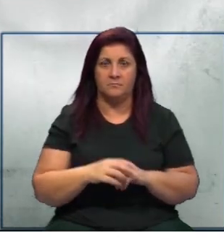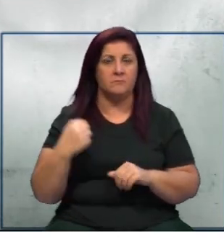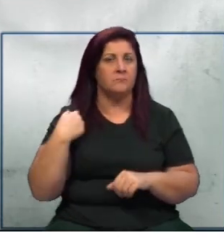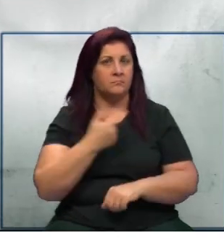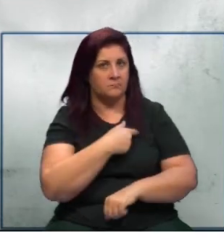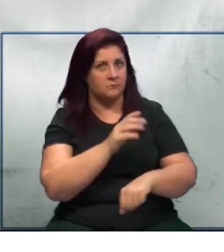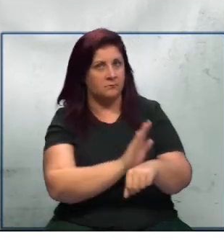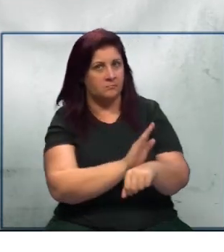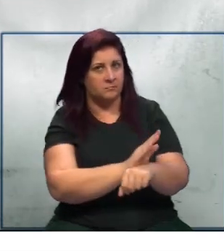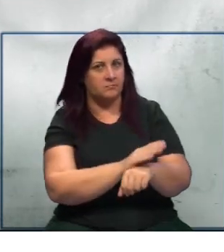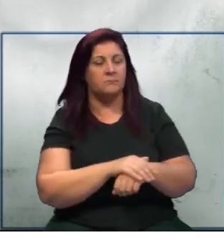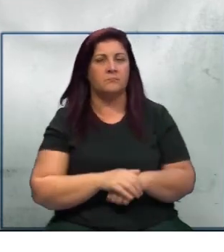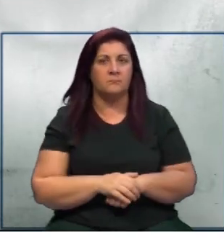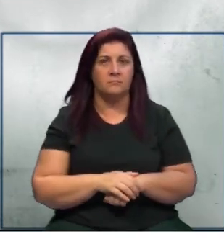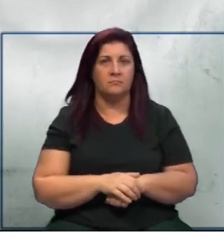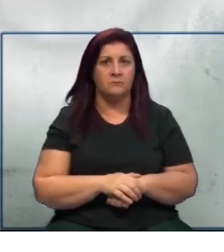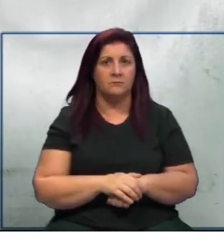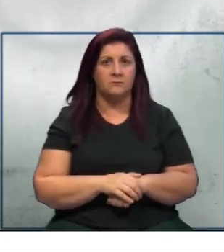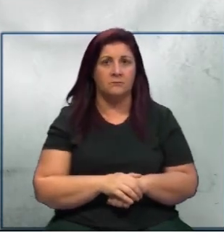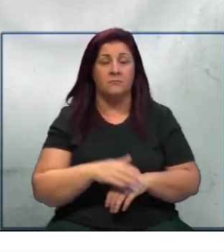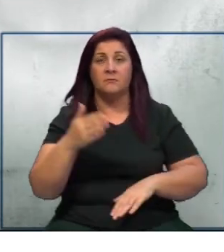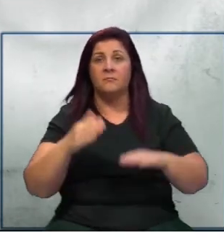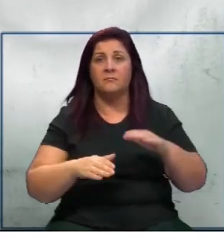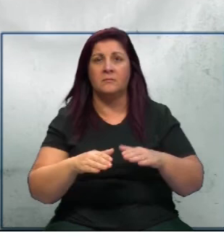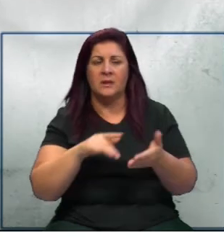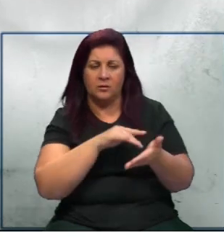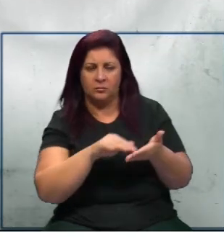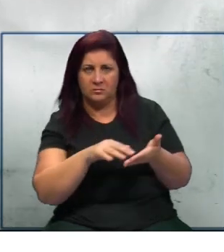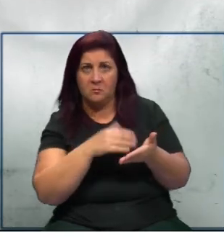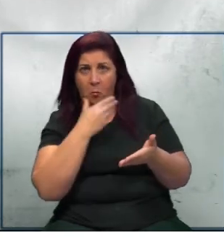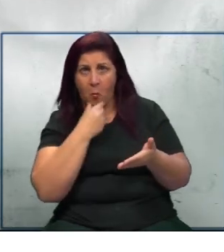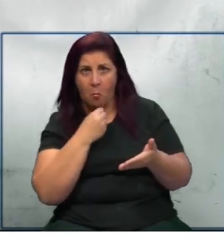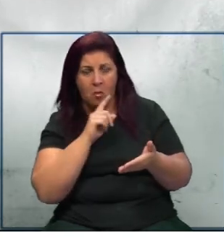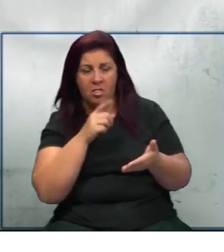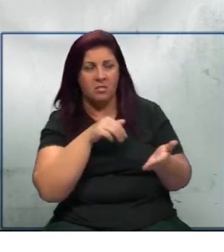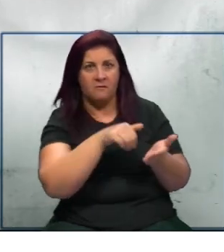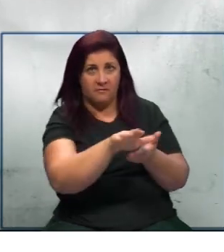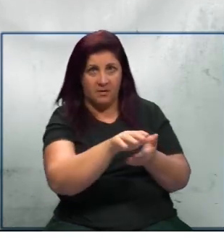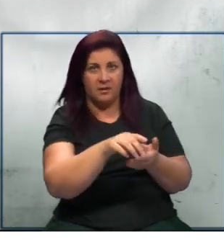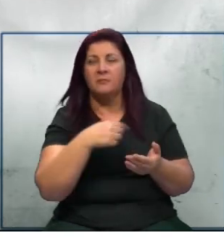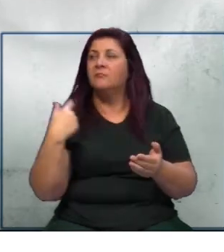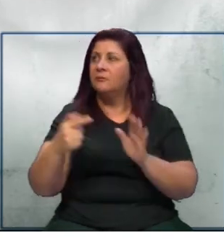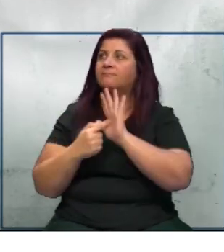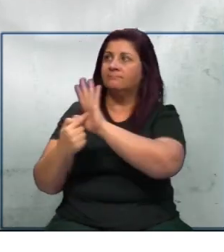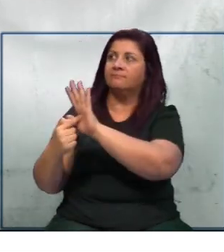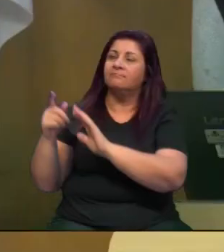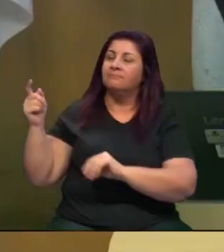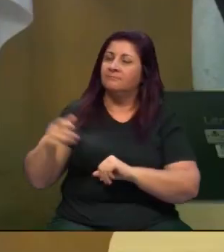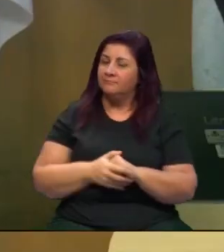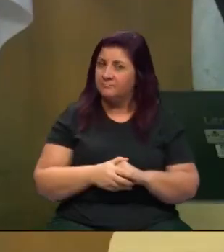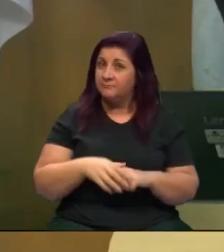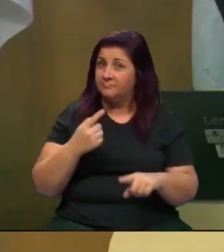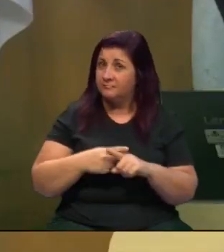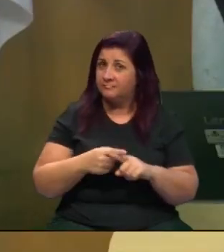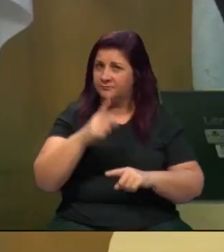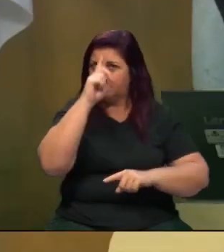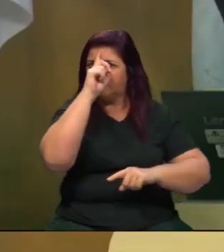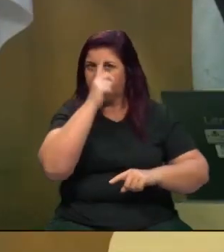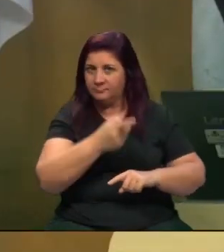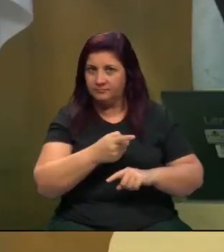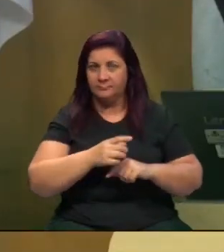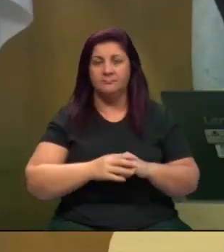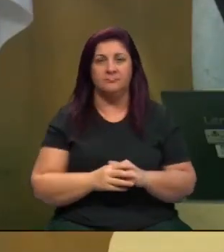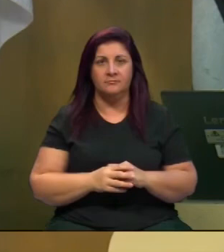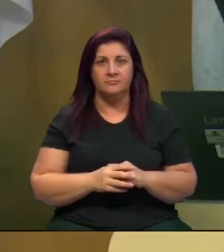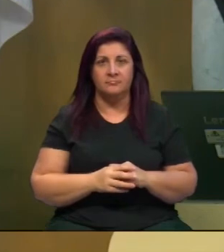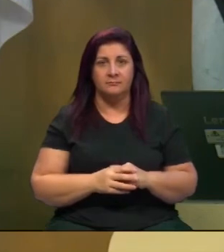ajudando. Está vendo? O secretário não vai num bairro, mas a gente vai e manda indicação para ele. Ele é obrigado